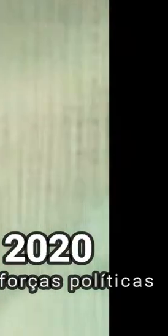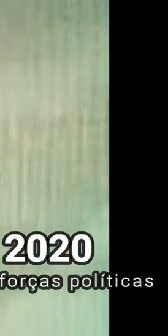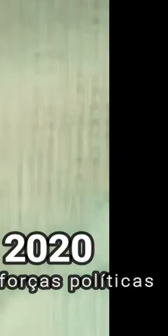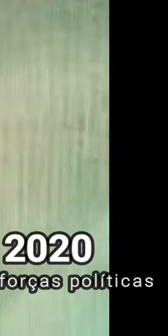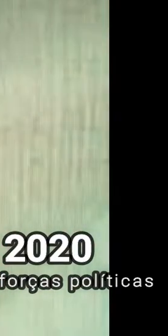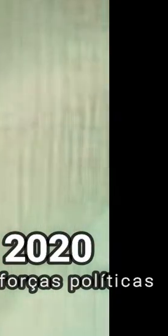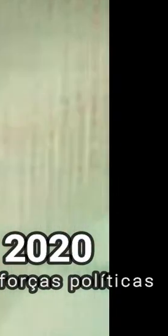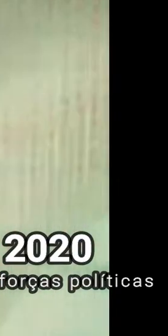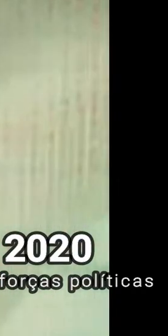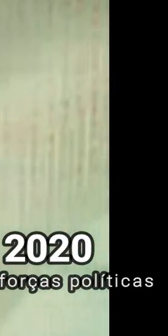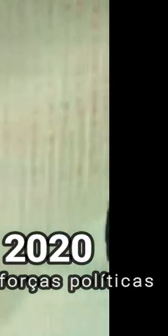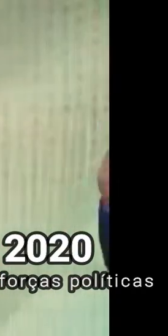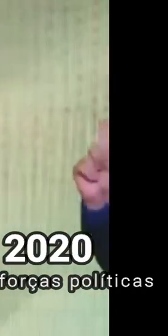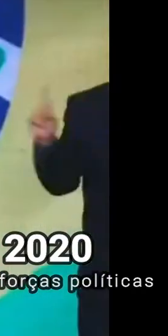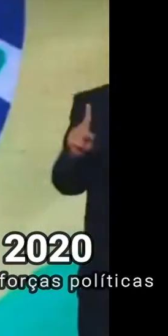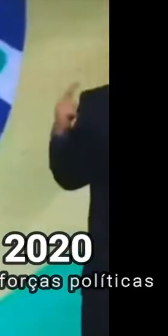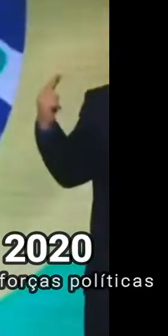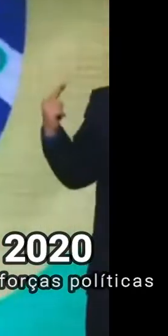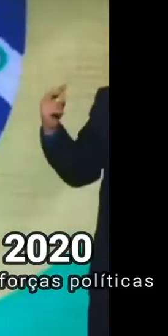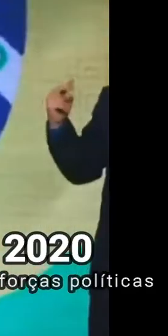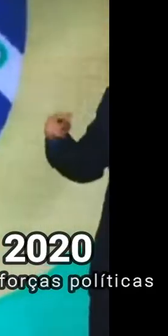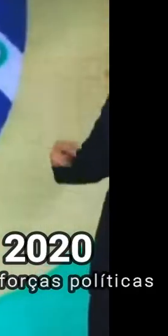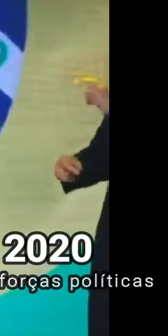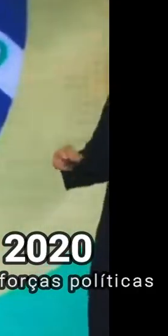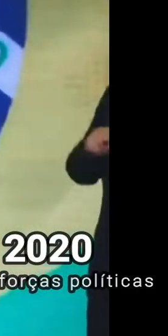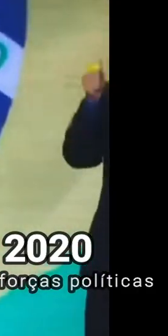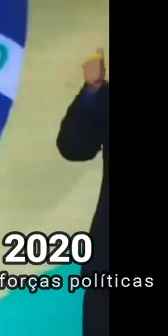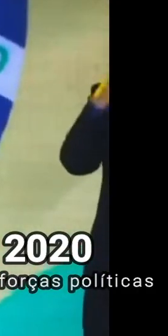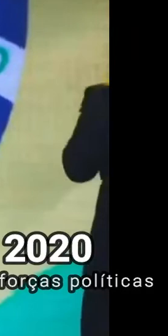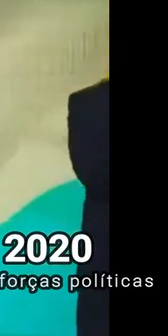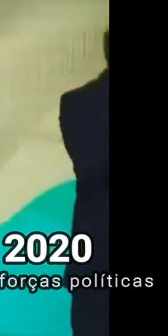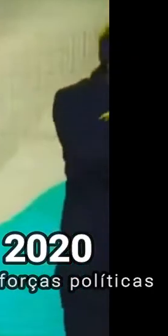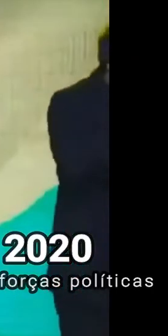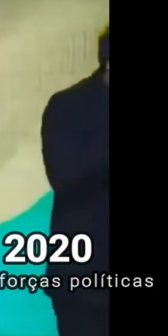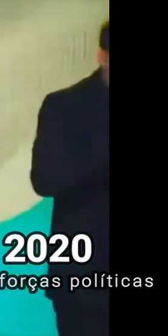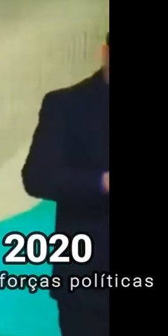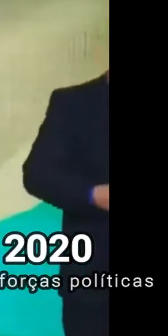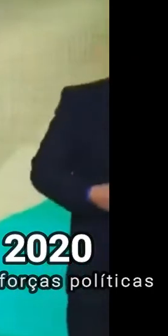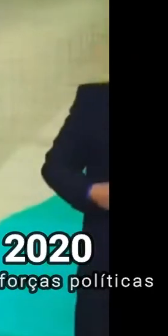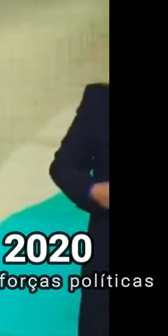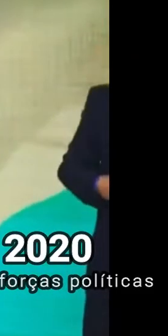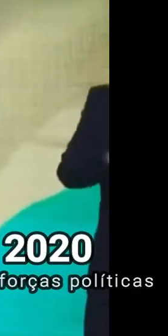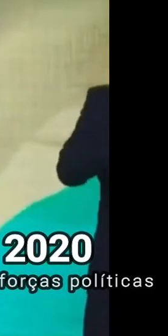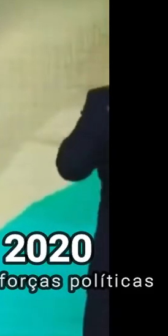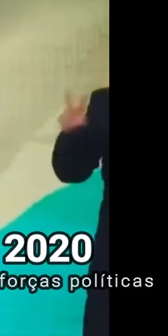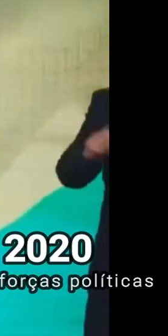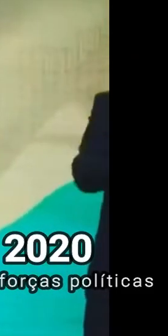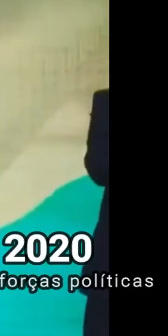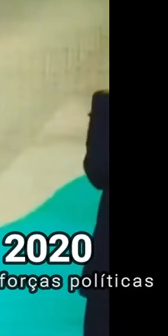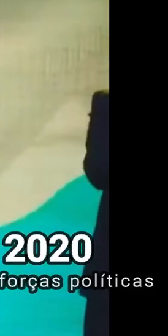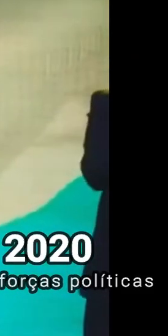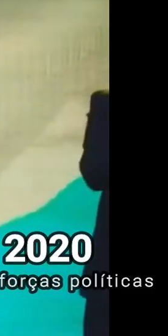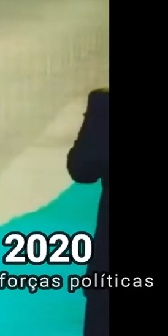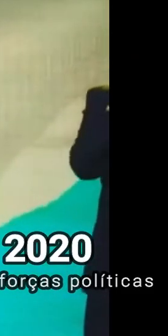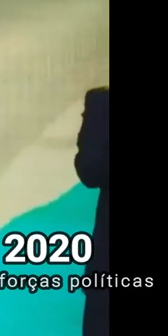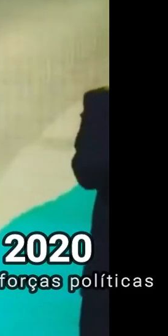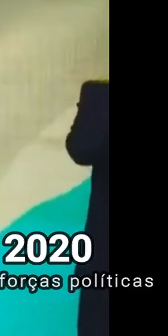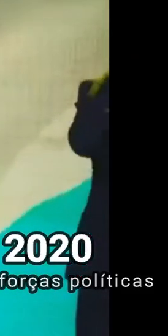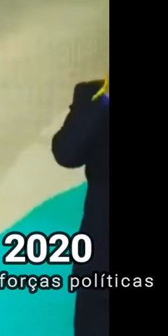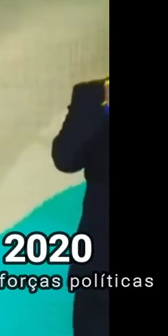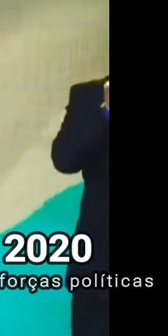Só tinha visto o Gilberto uma vez no passado. Eu queria que eu lembrasse dele. Não dá. A única pessoa que eu vi uma vez e nunca mais esqueci foi a minha